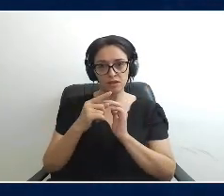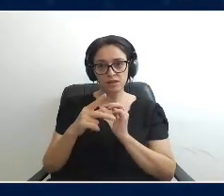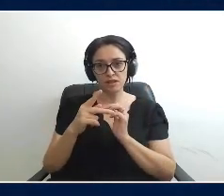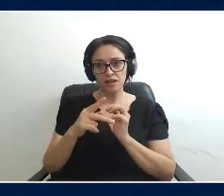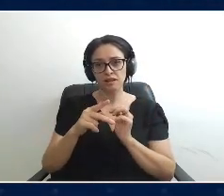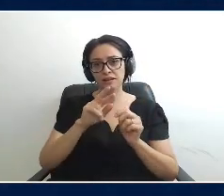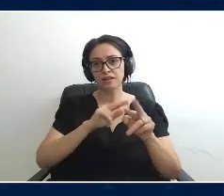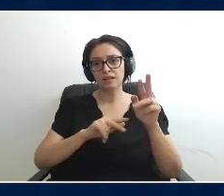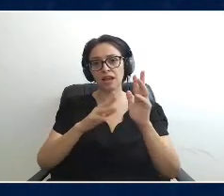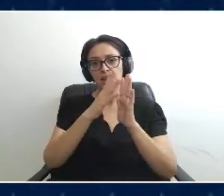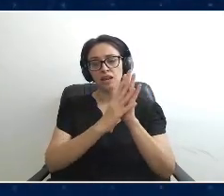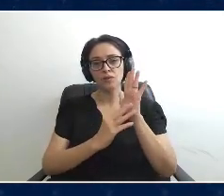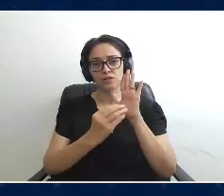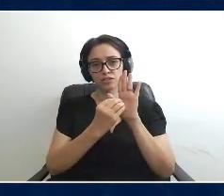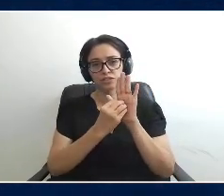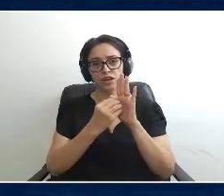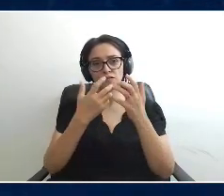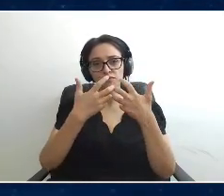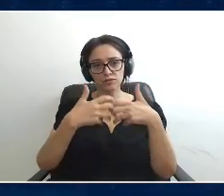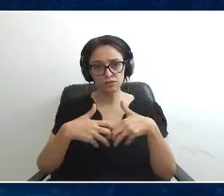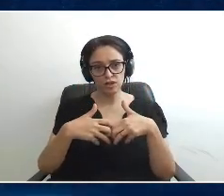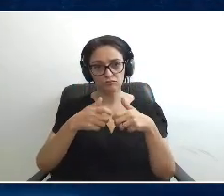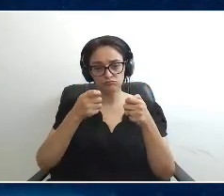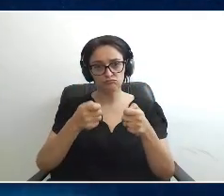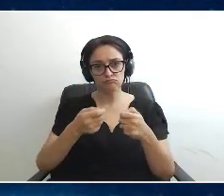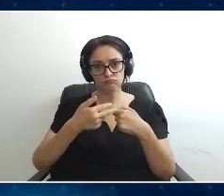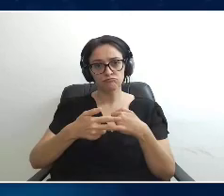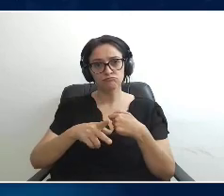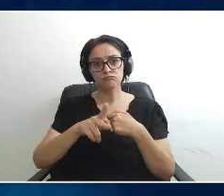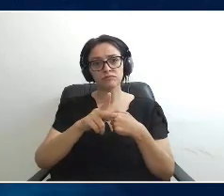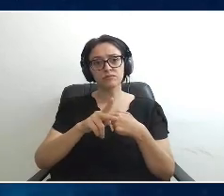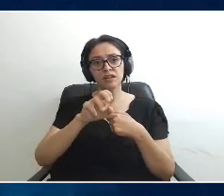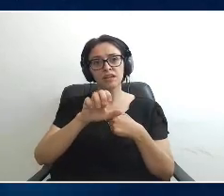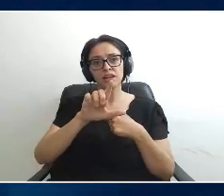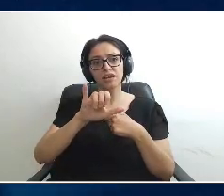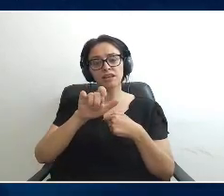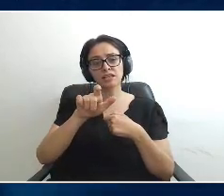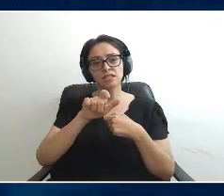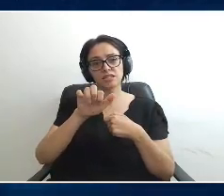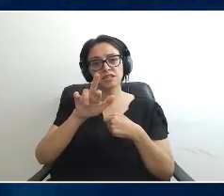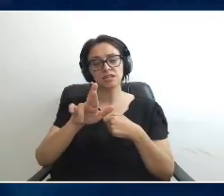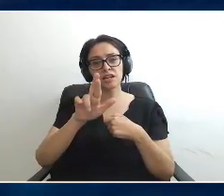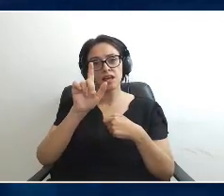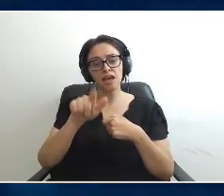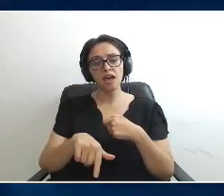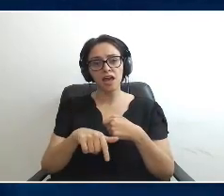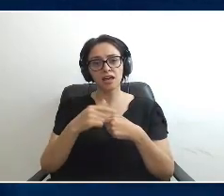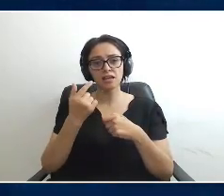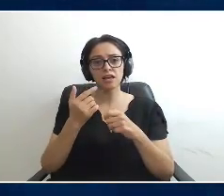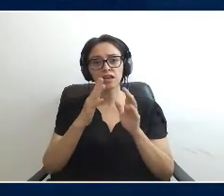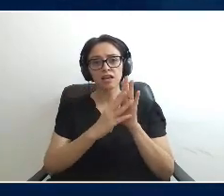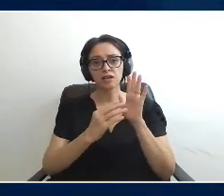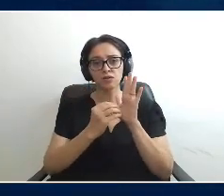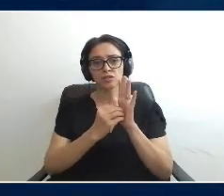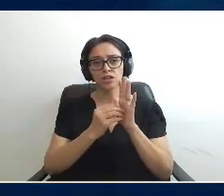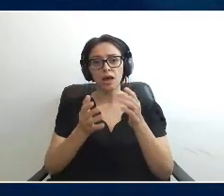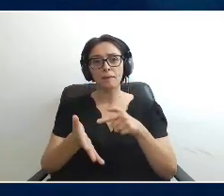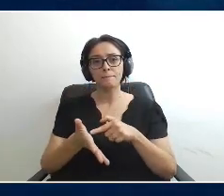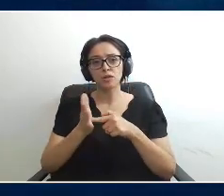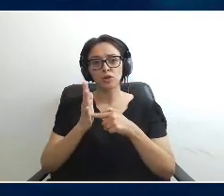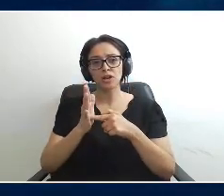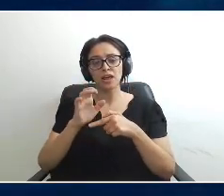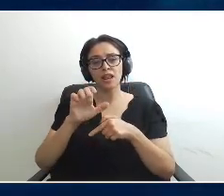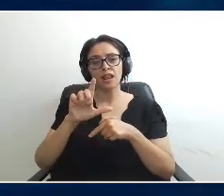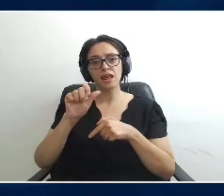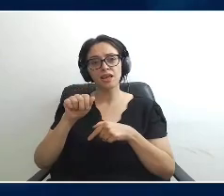de linguagens de programação funcional consolidada. Então, por exemplo, o Elixir é uma linguagem que ela foi feita em cima do motor da Erlang, né, e